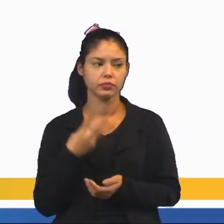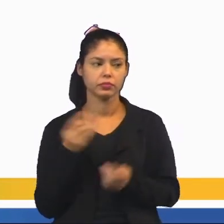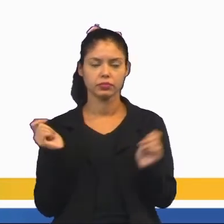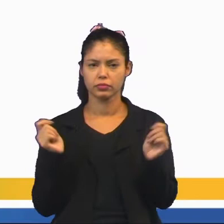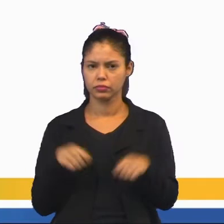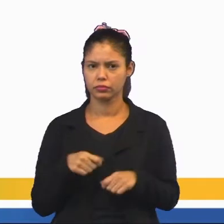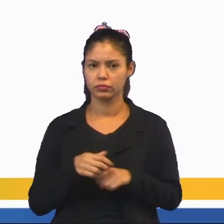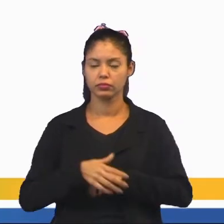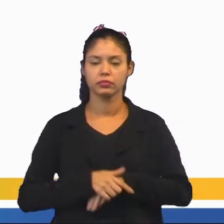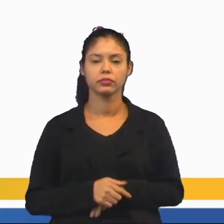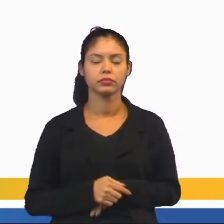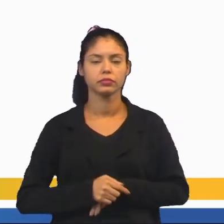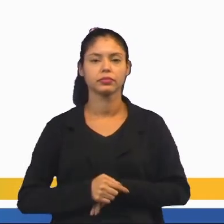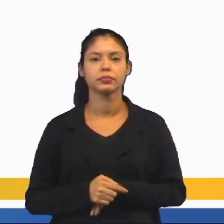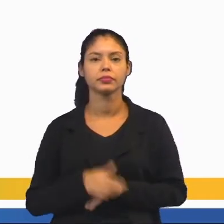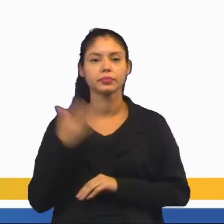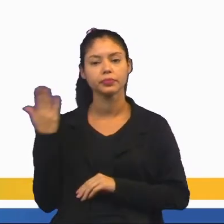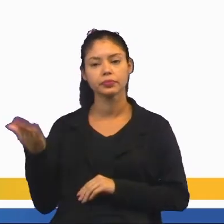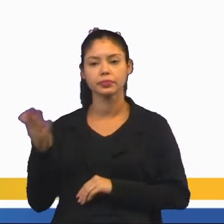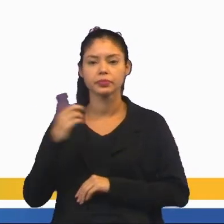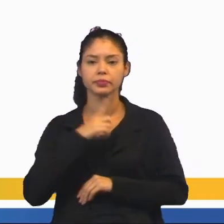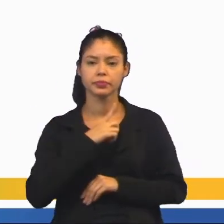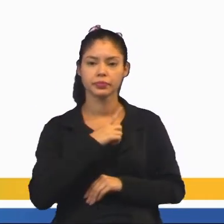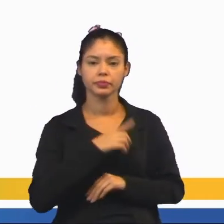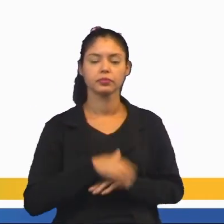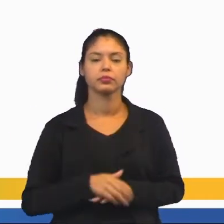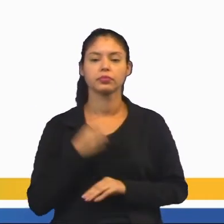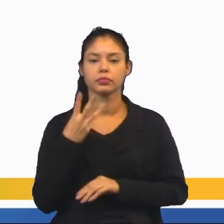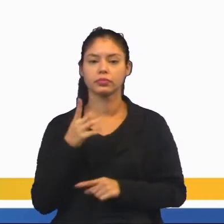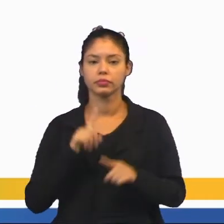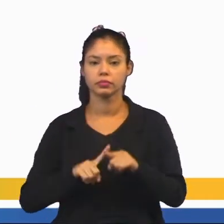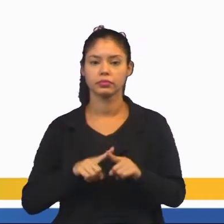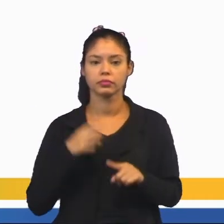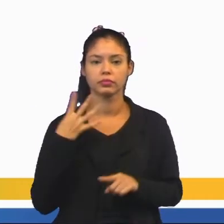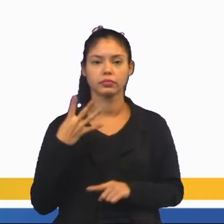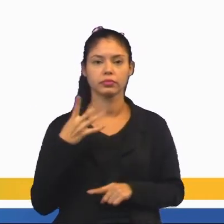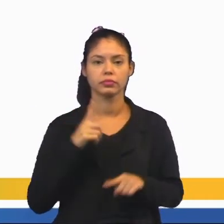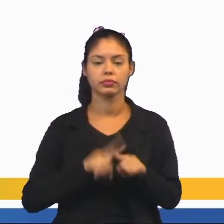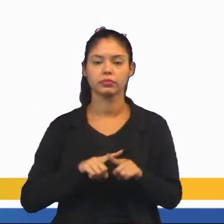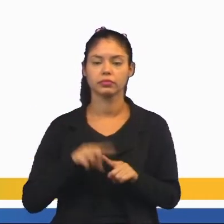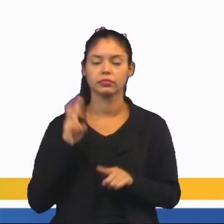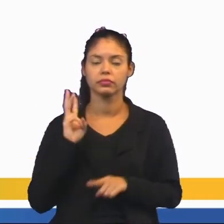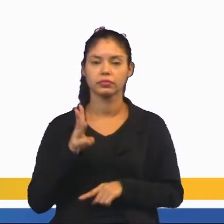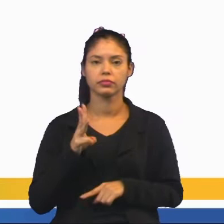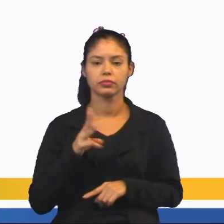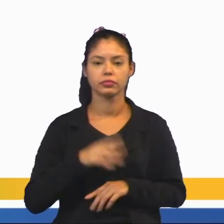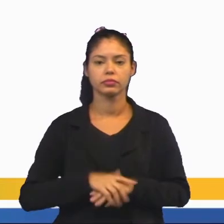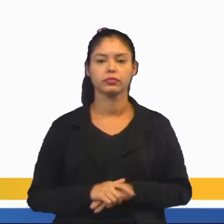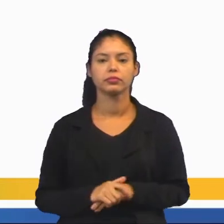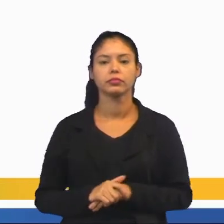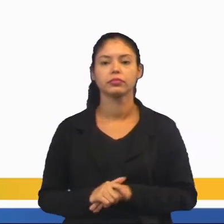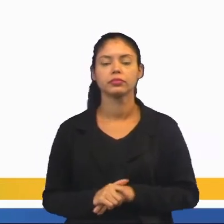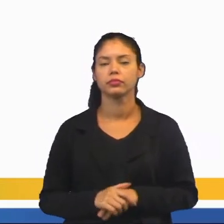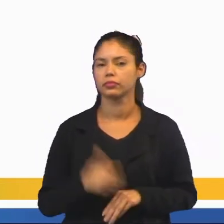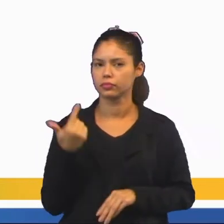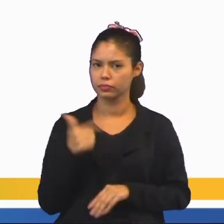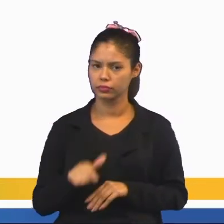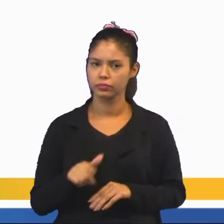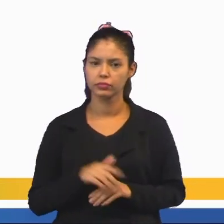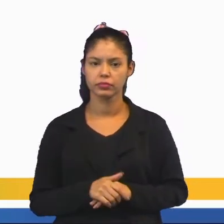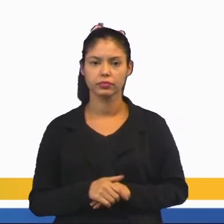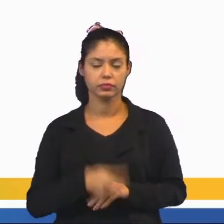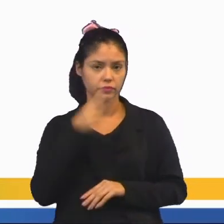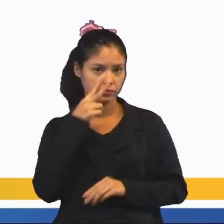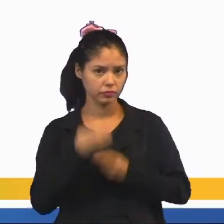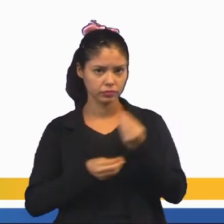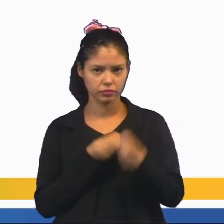3 possibilidades. Então, aqui eu tenho 3 vezes 4 vezes 3 de novo.